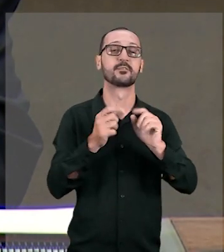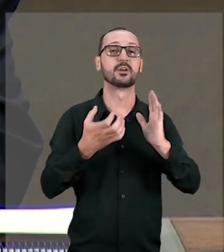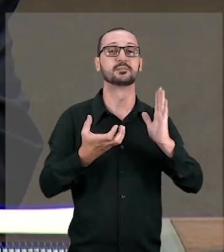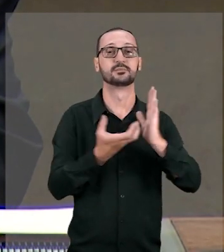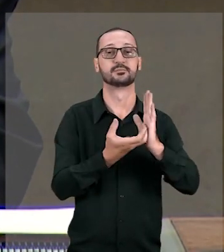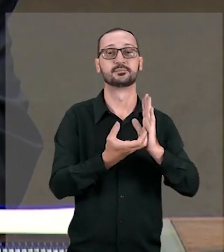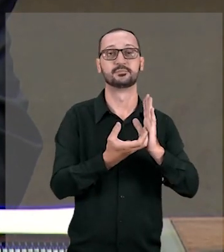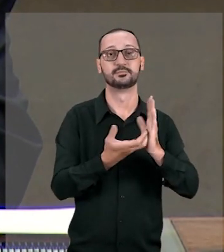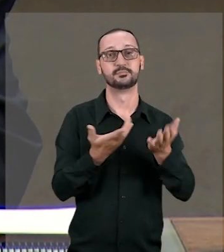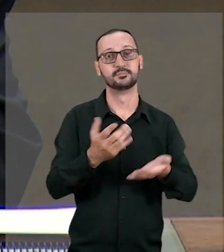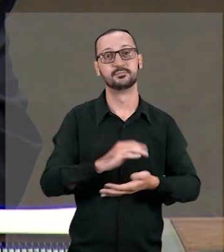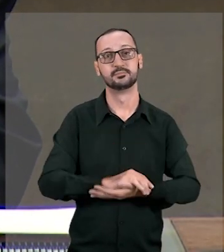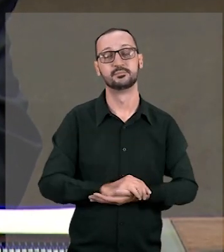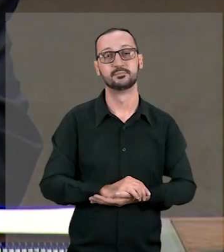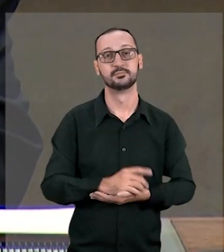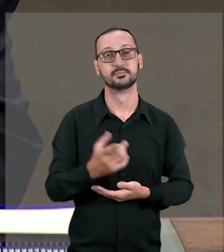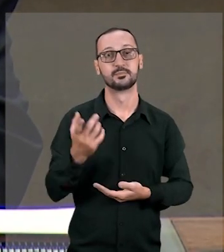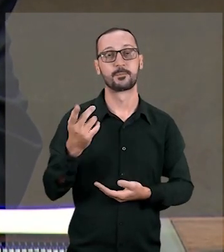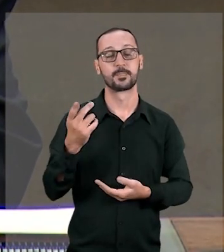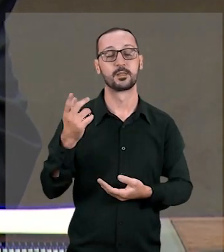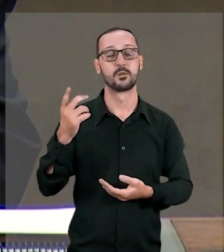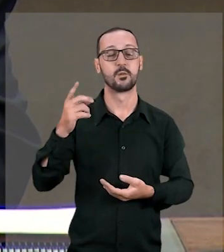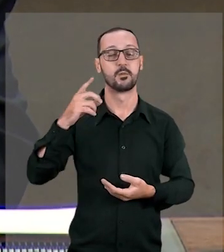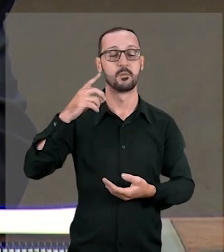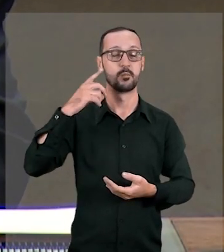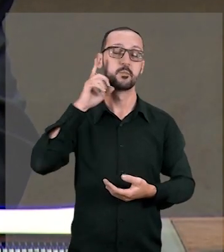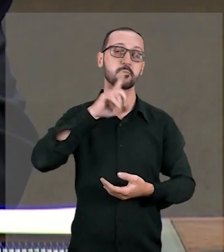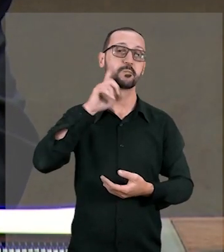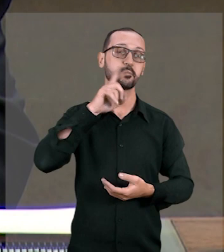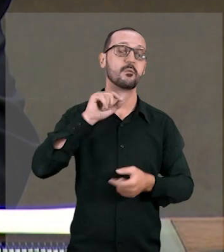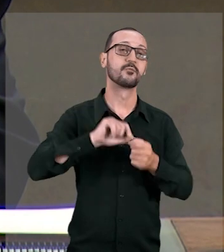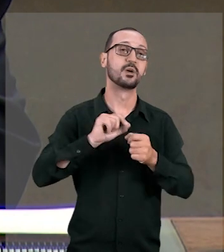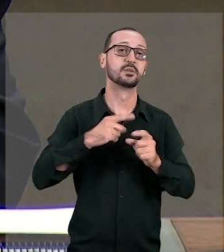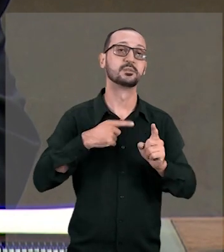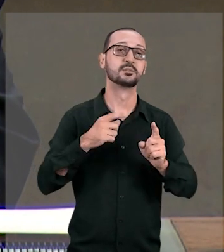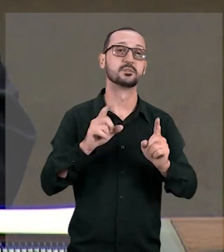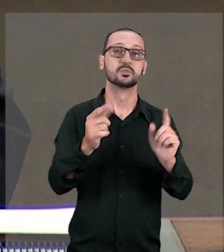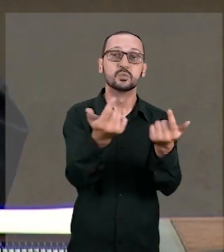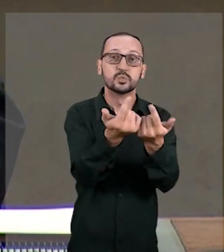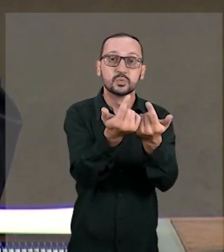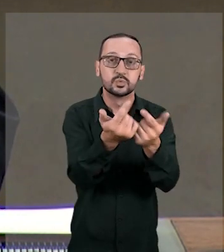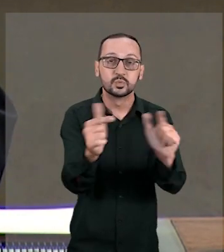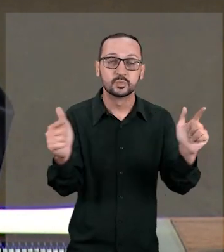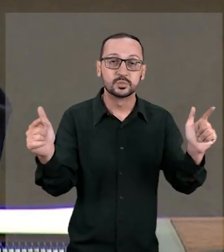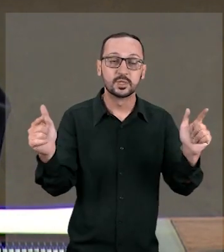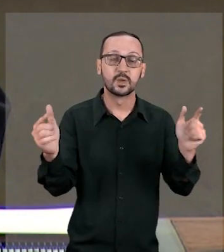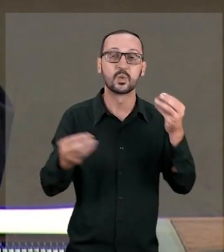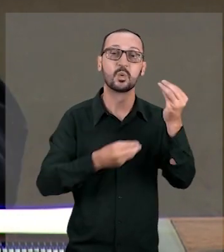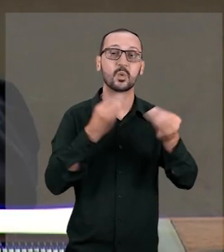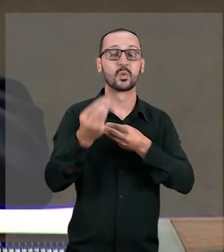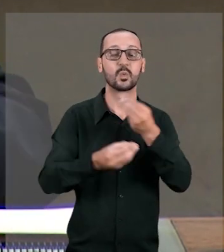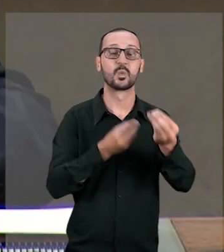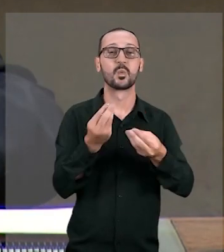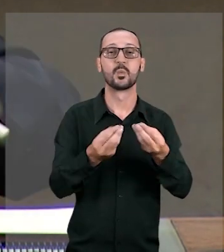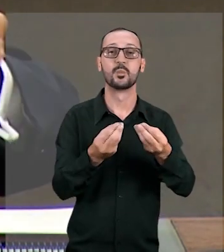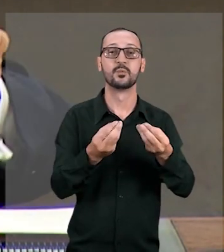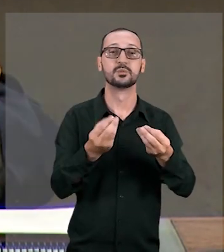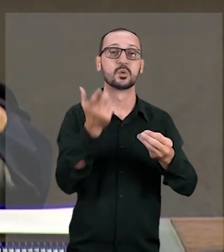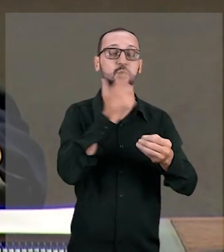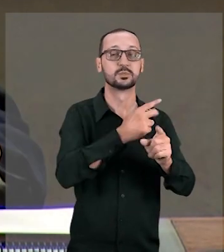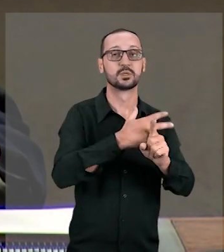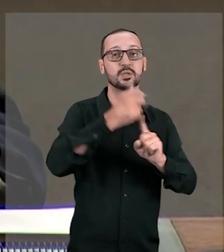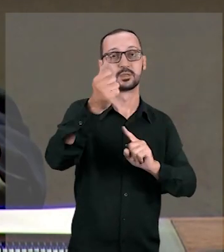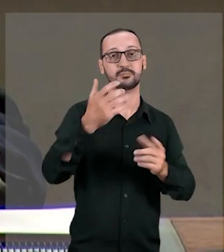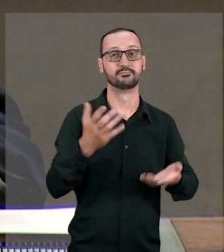Nacional. Um americano diria, it's a no-win situation. Não tem como você